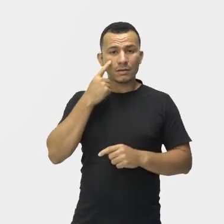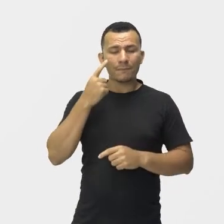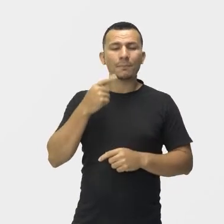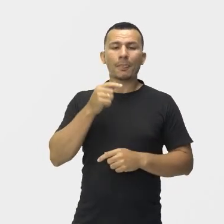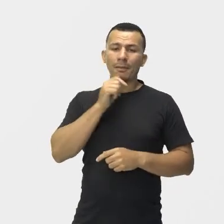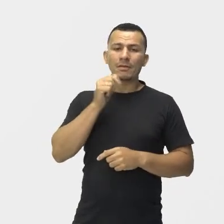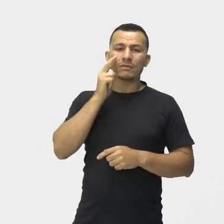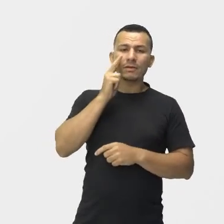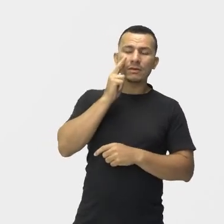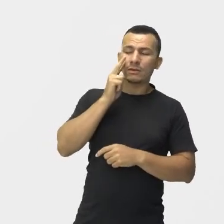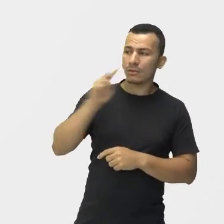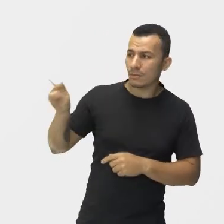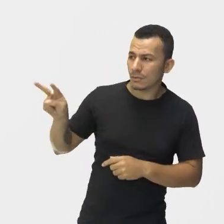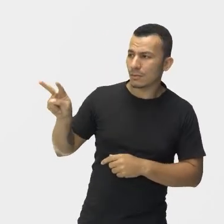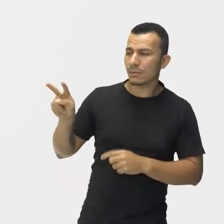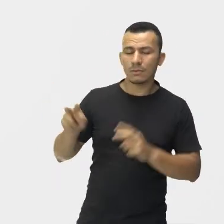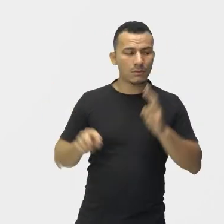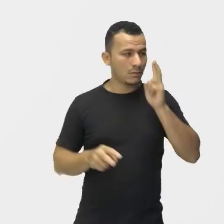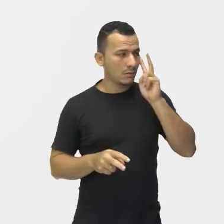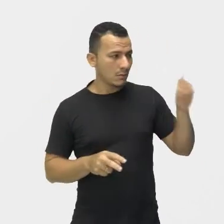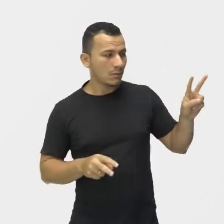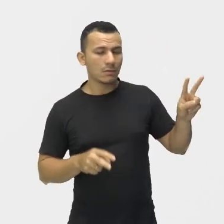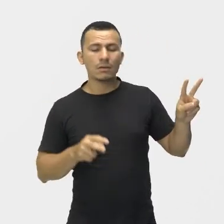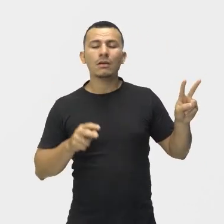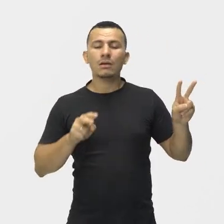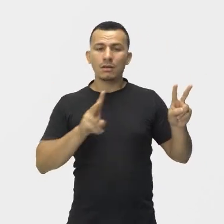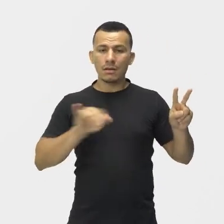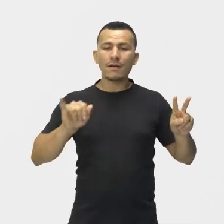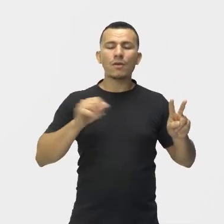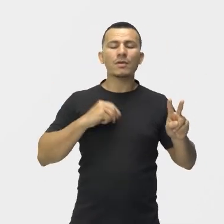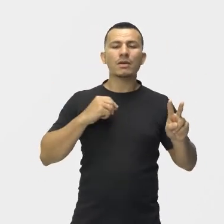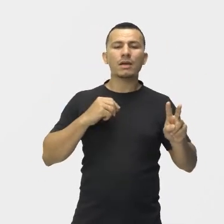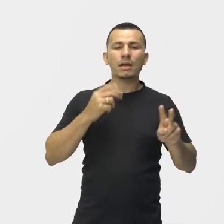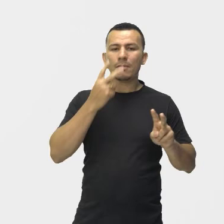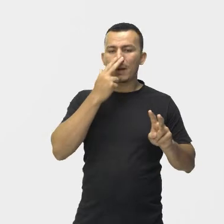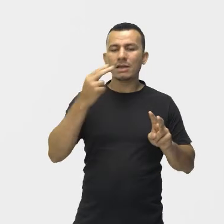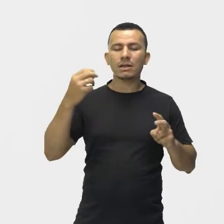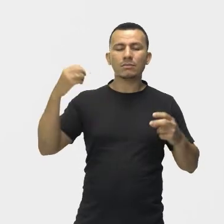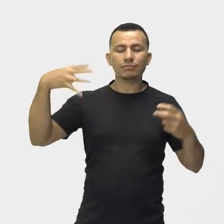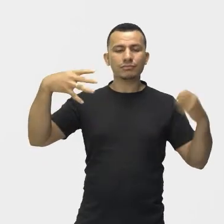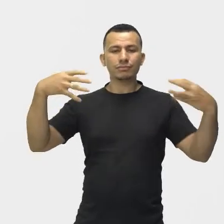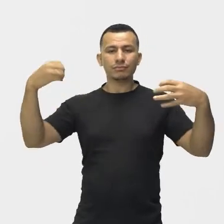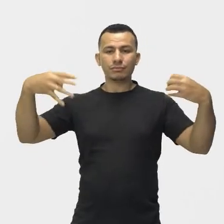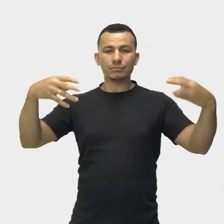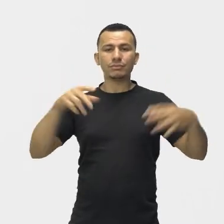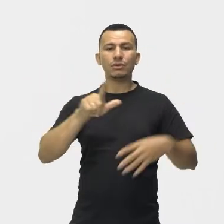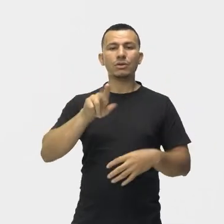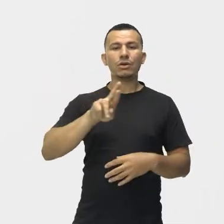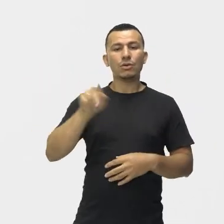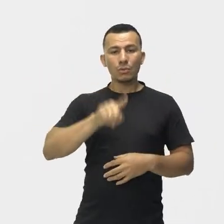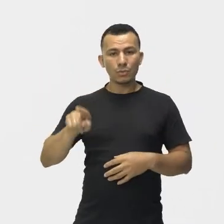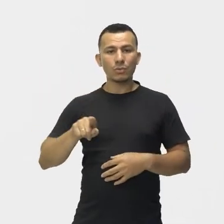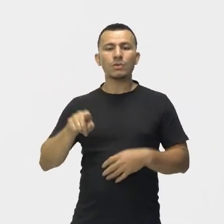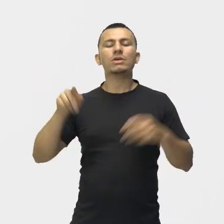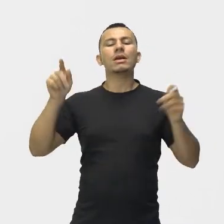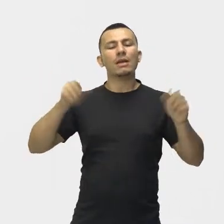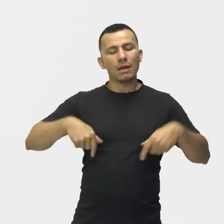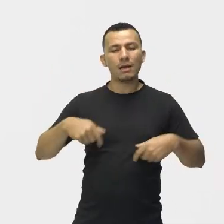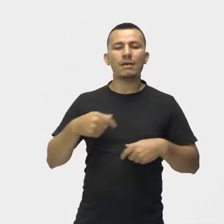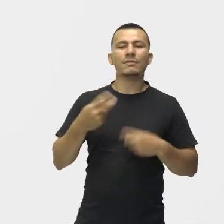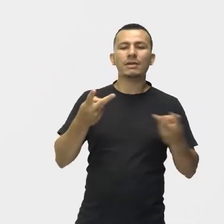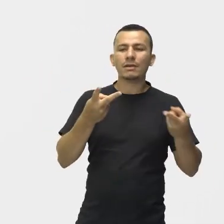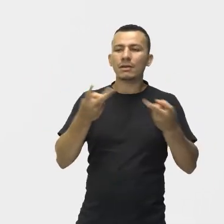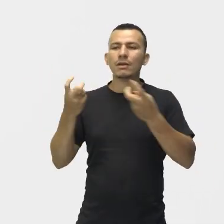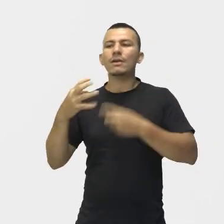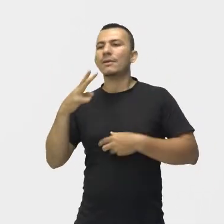quando você olha para algo ou para alguém, esse objeto ele vai refletir raio de luz. Para que a gente consiga, né, visualizar um